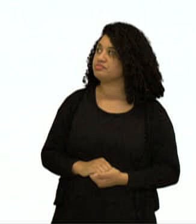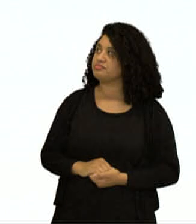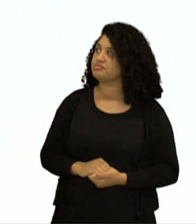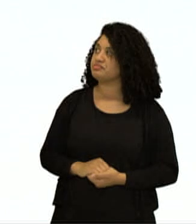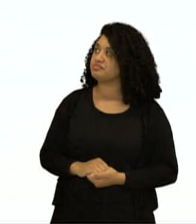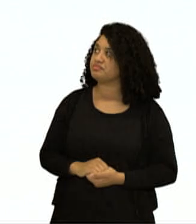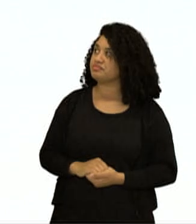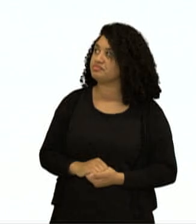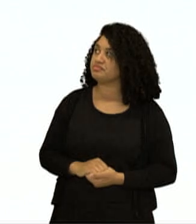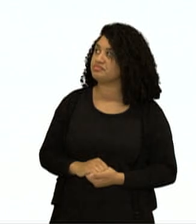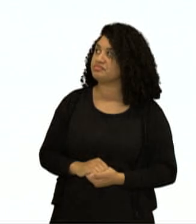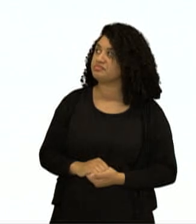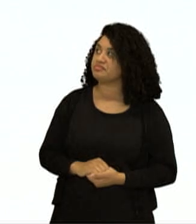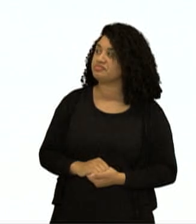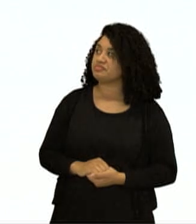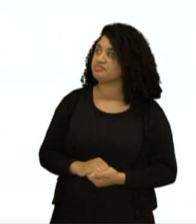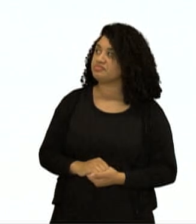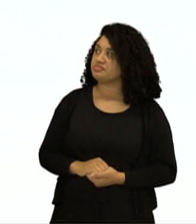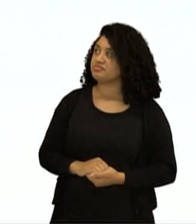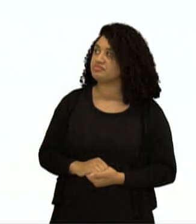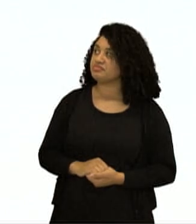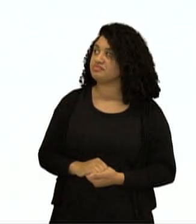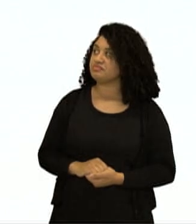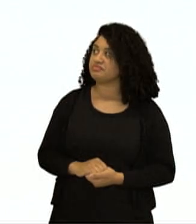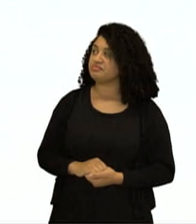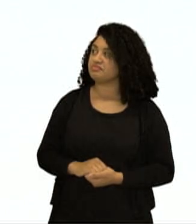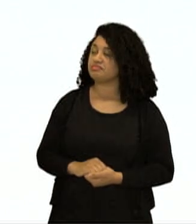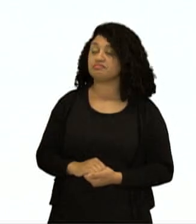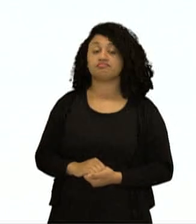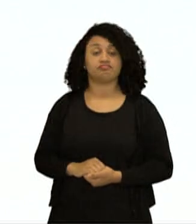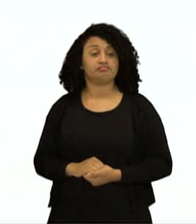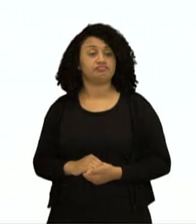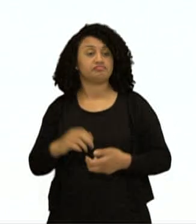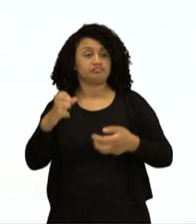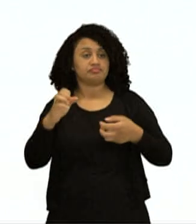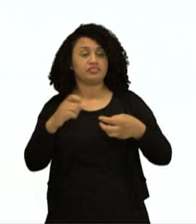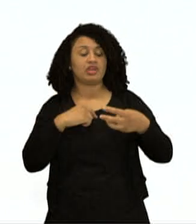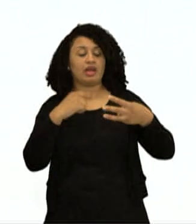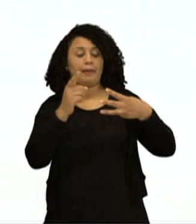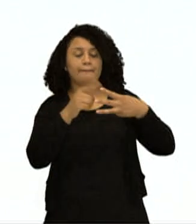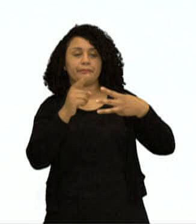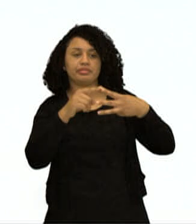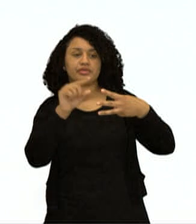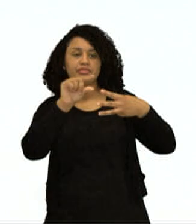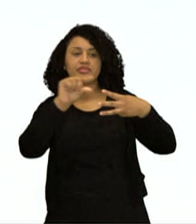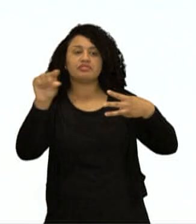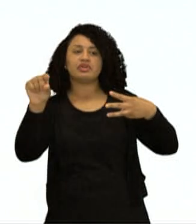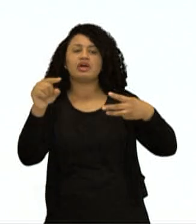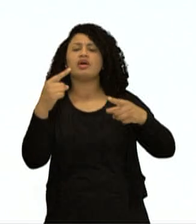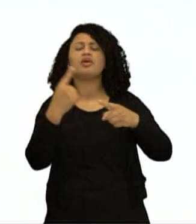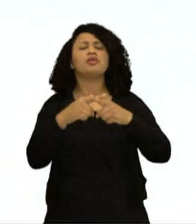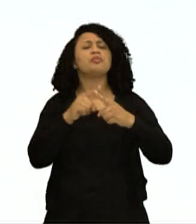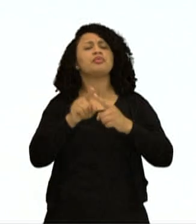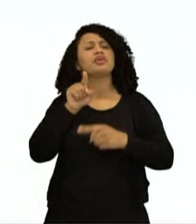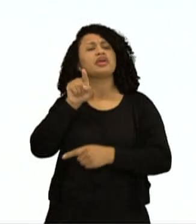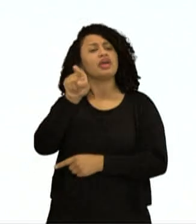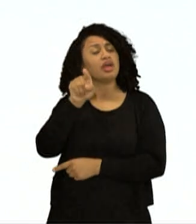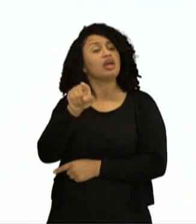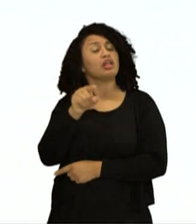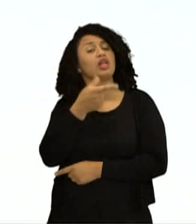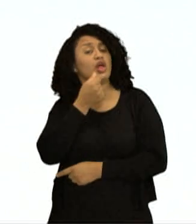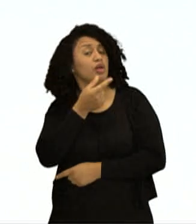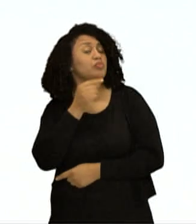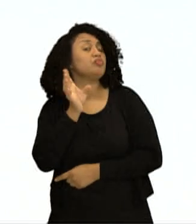terceira, and don't call him that. Então olha lá. Primeira frase, porque ele é um garoto